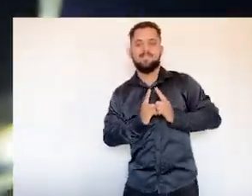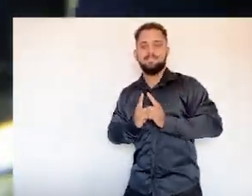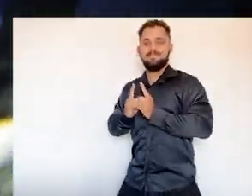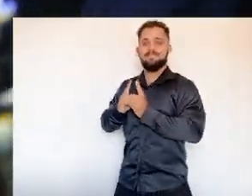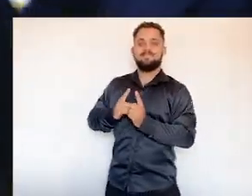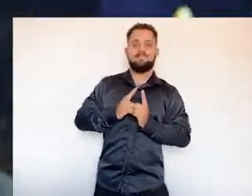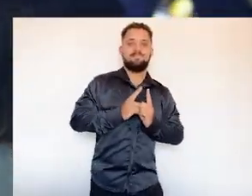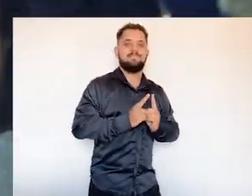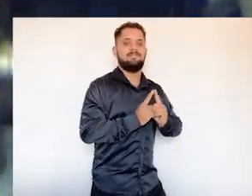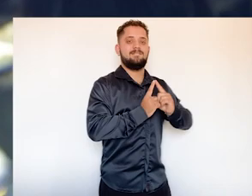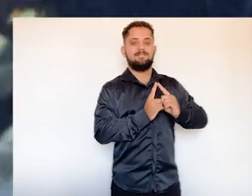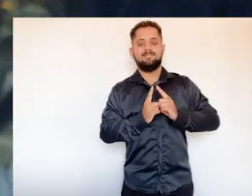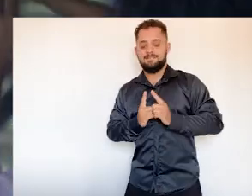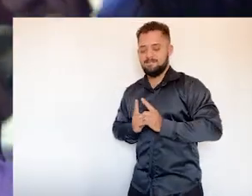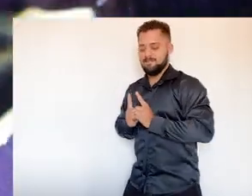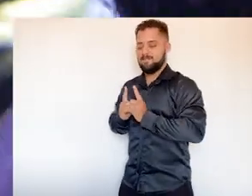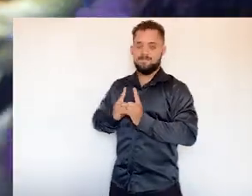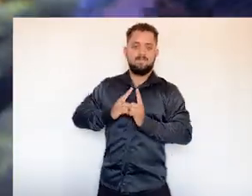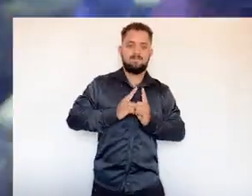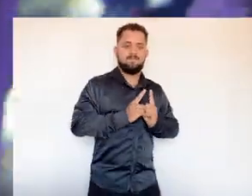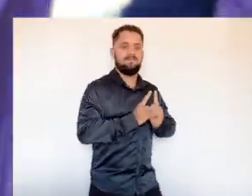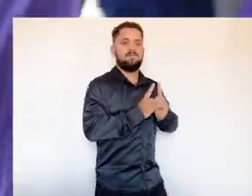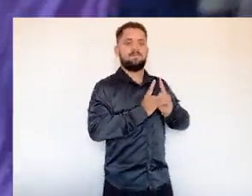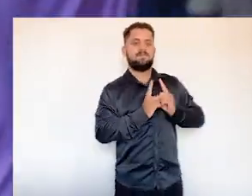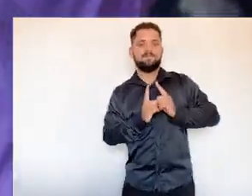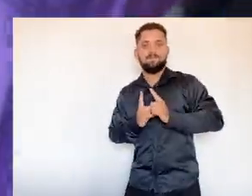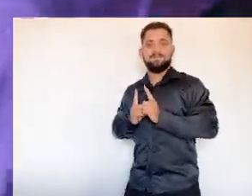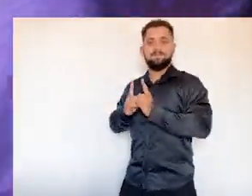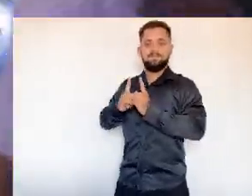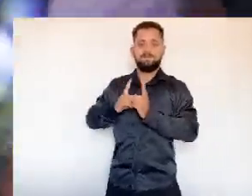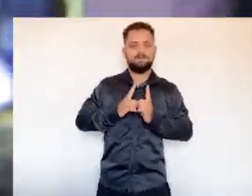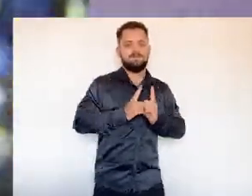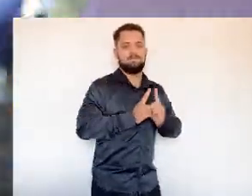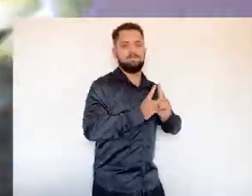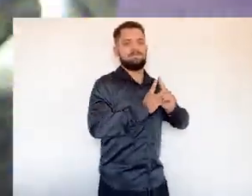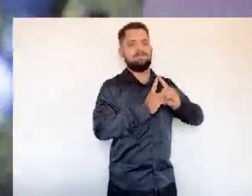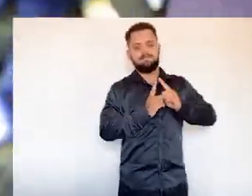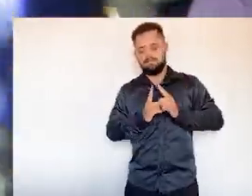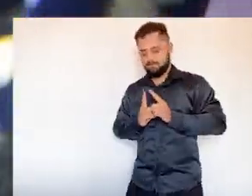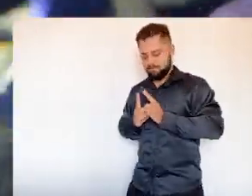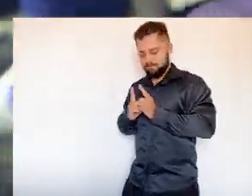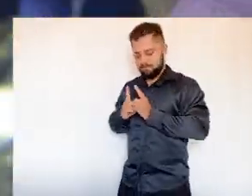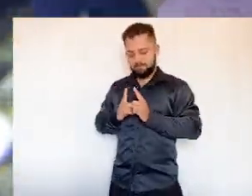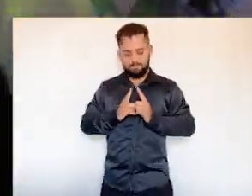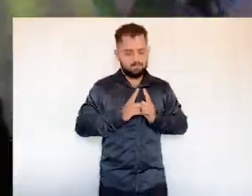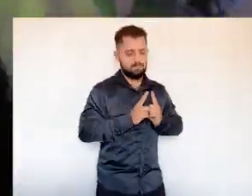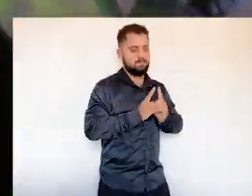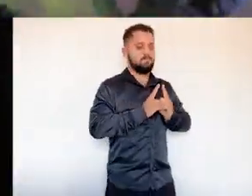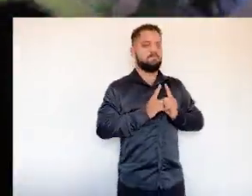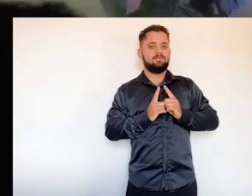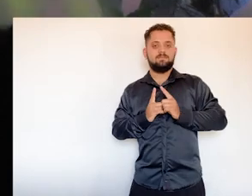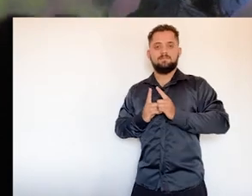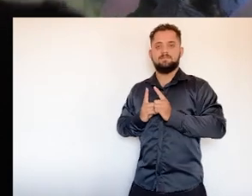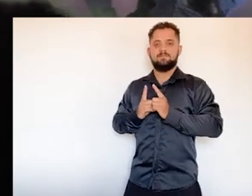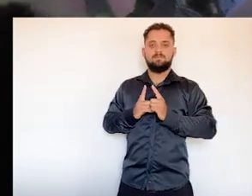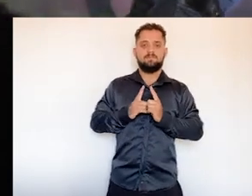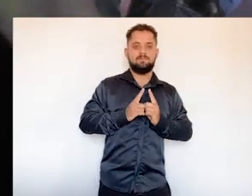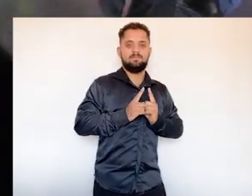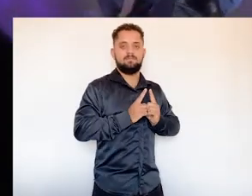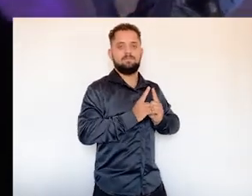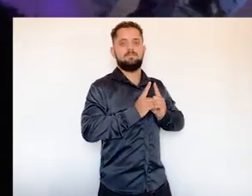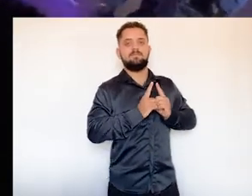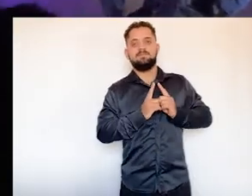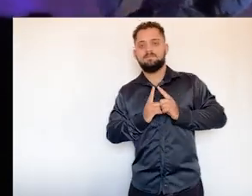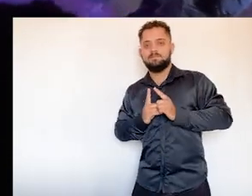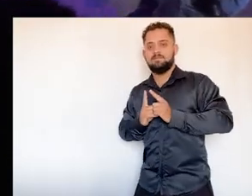shot love. É shot love, é shot love, é shot love. É shot love, é shot love, é shot